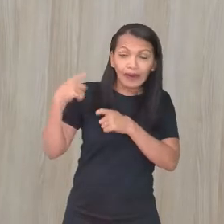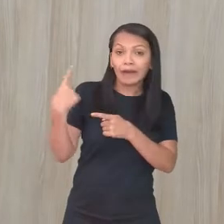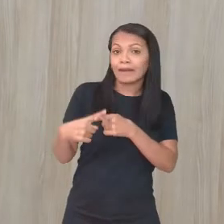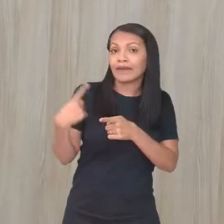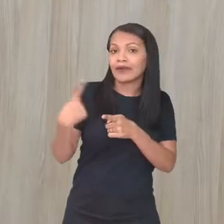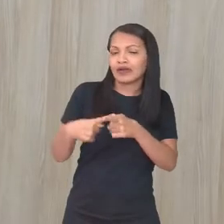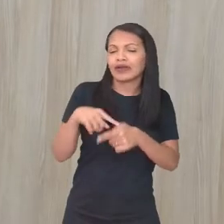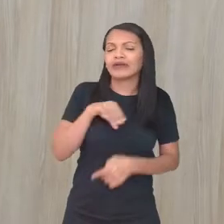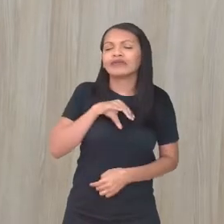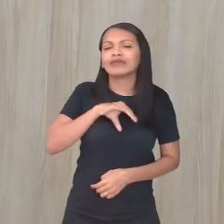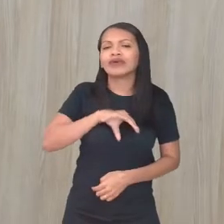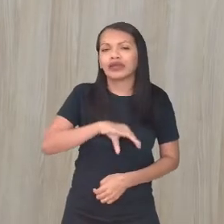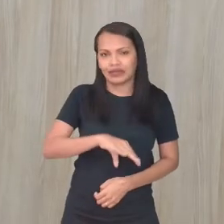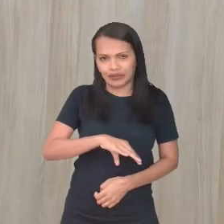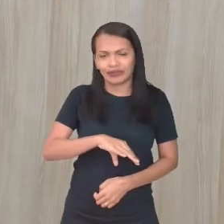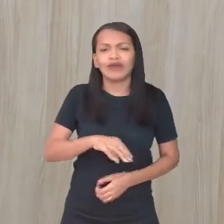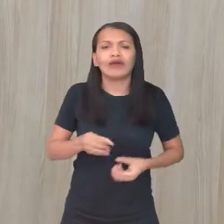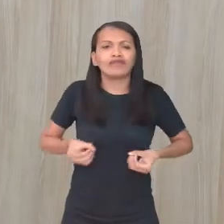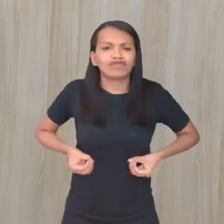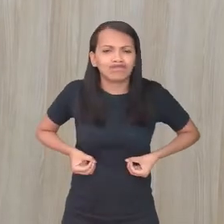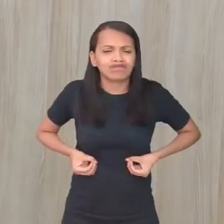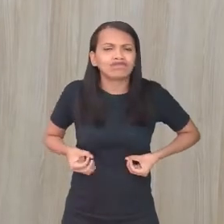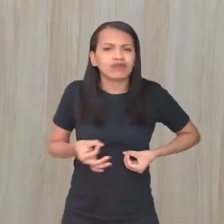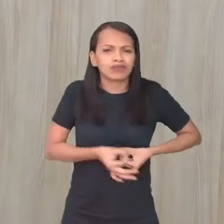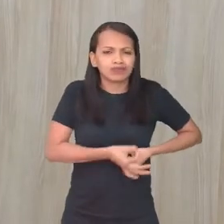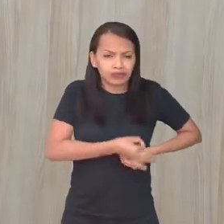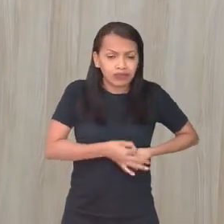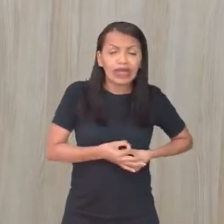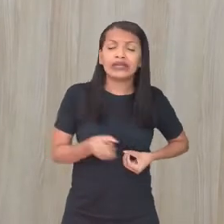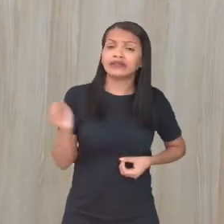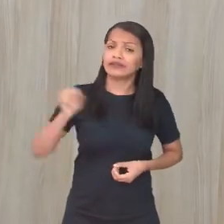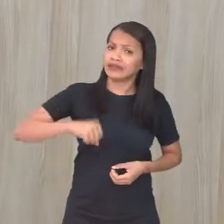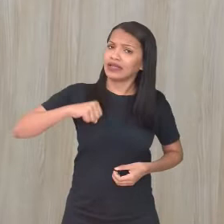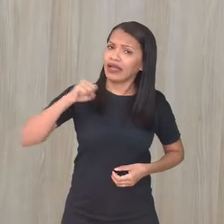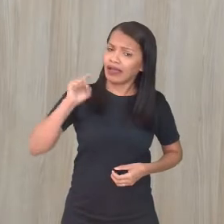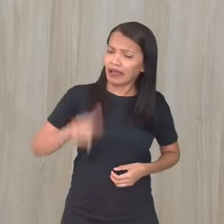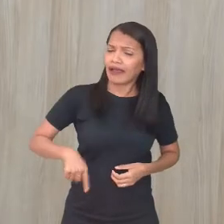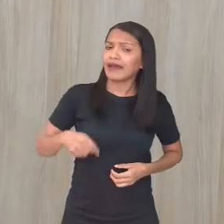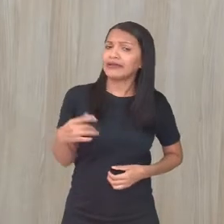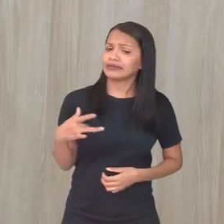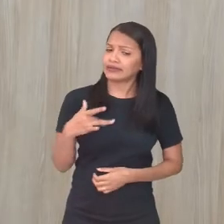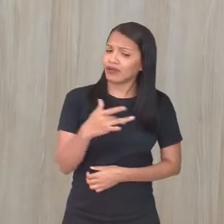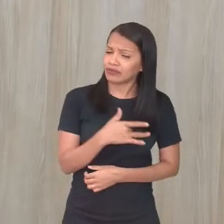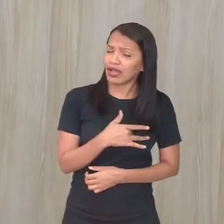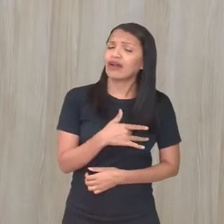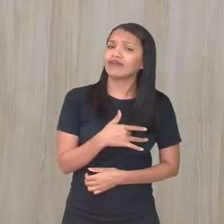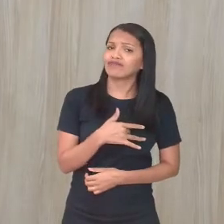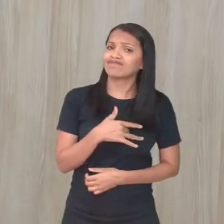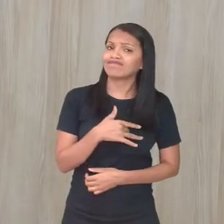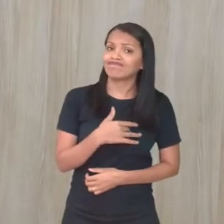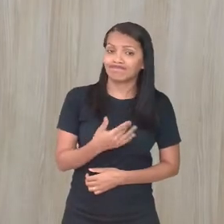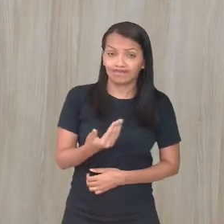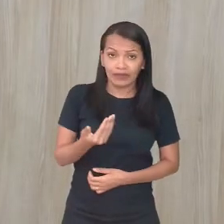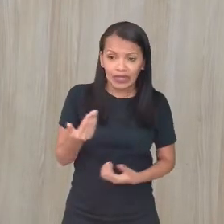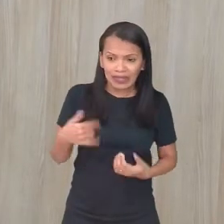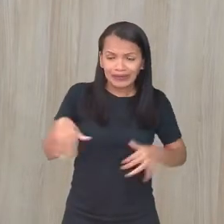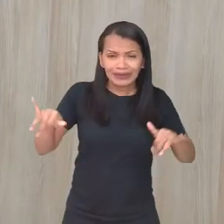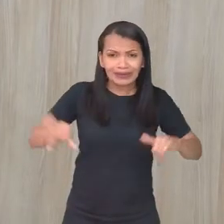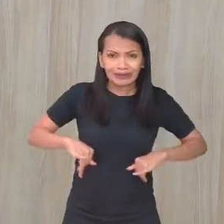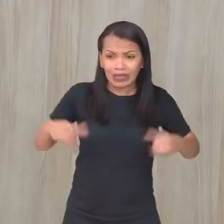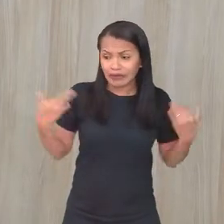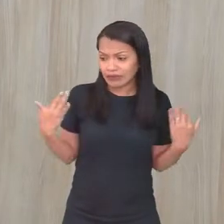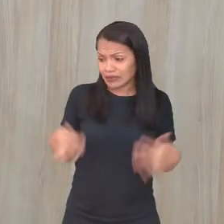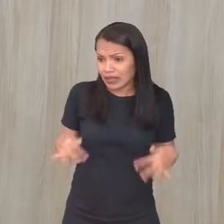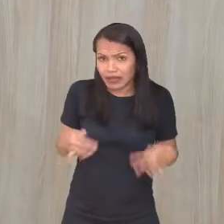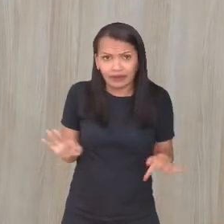menstruar, ovular, são ciclos saudáveis para a saúde feminina, mas não devem ser necessariamente acompanhados por